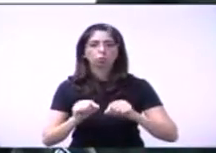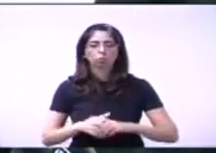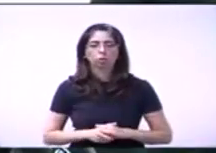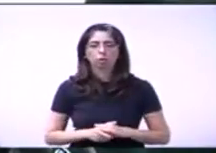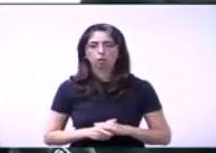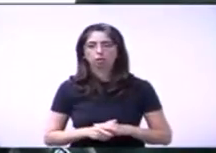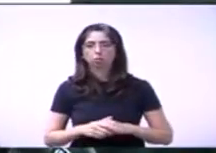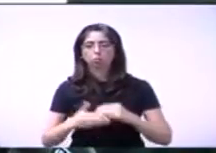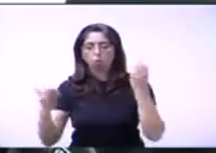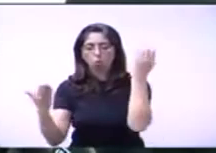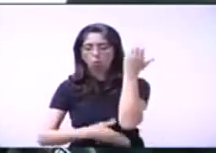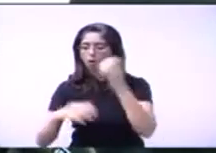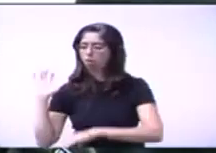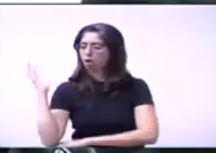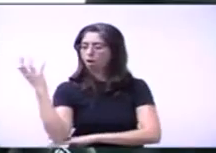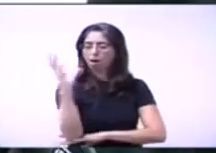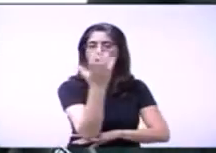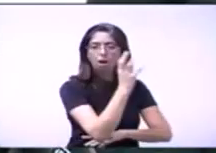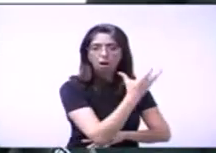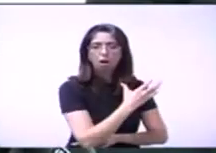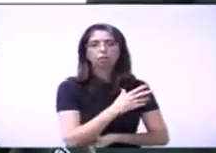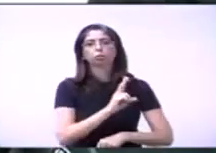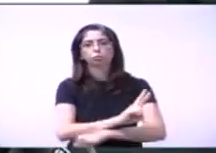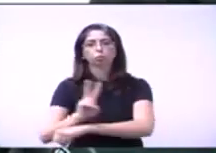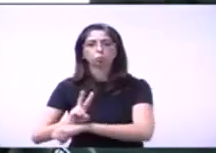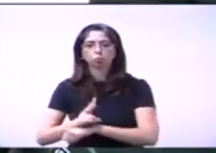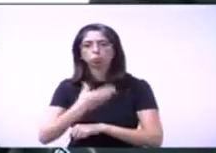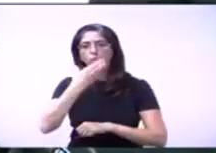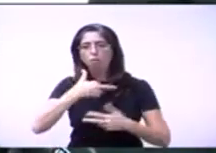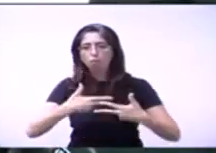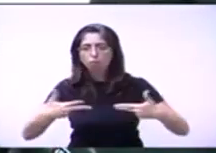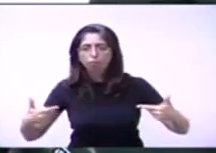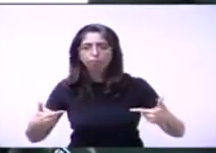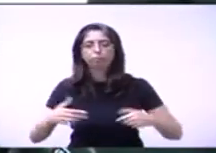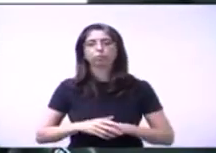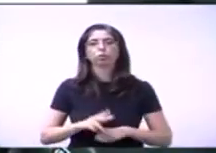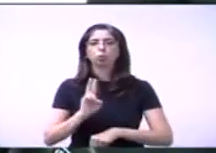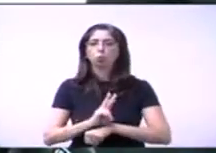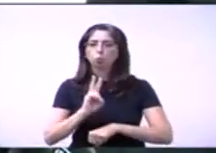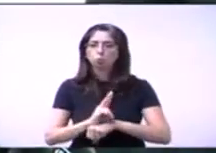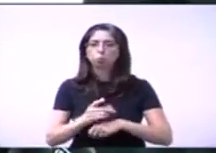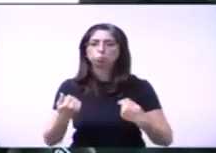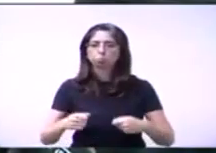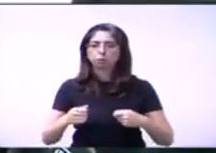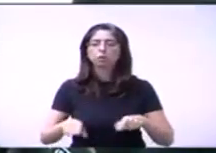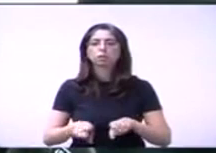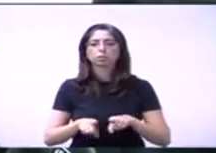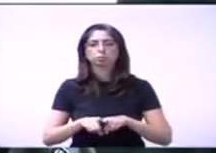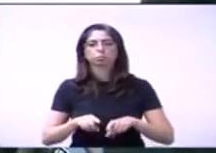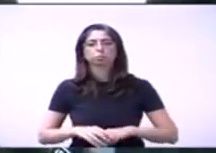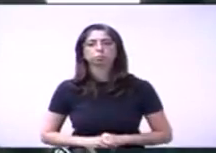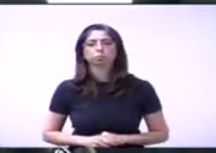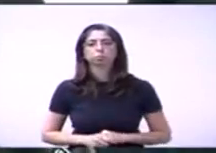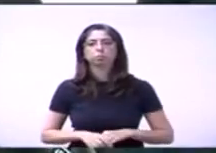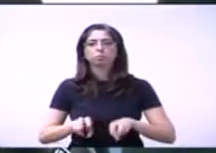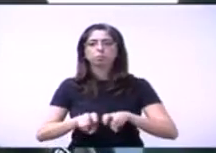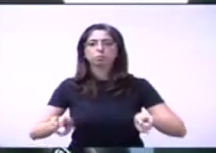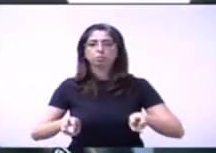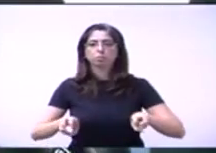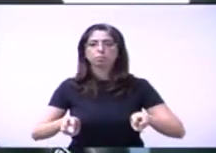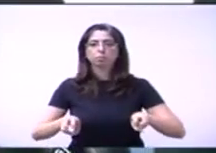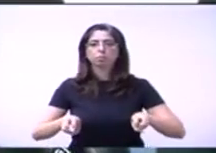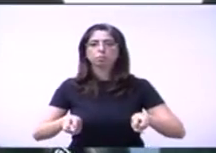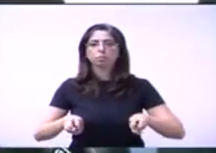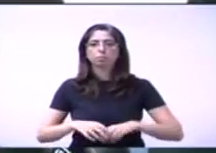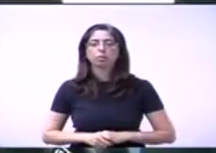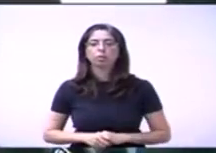vegetação, poda e plantio de árvores frutíferas, assim como a instalação de bancos e equipamentos